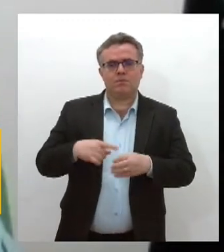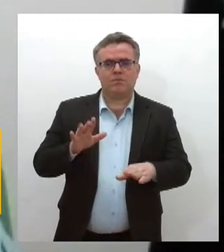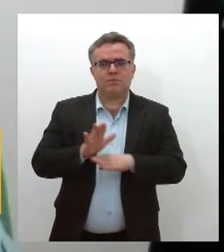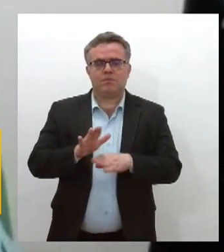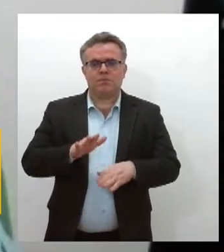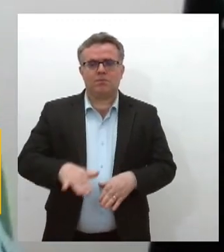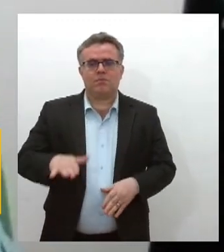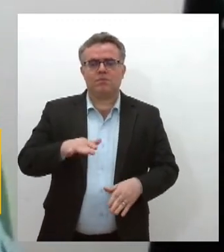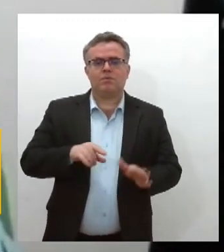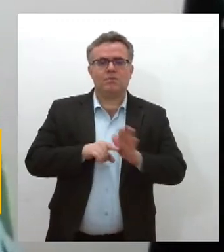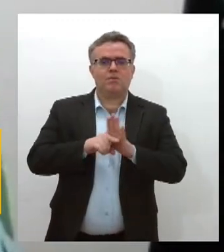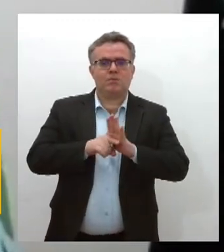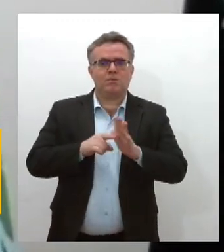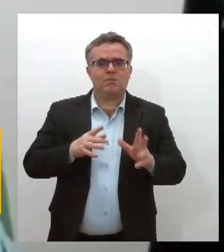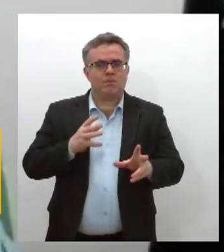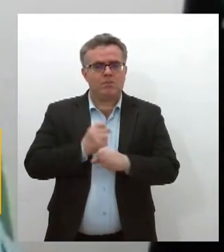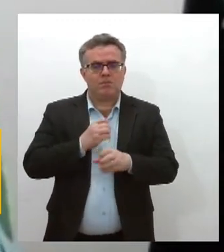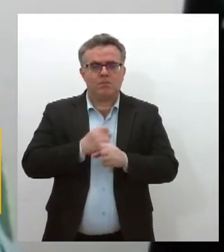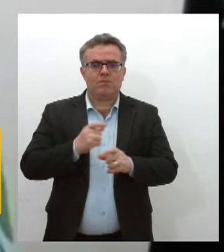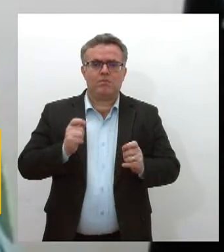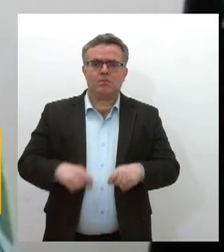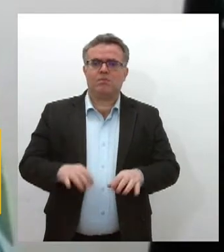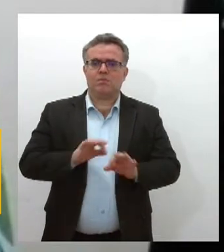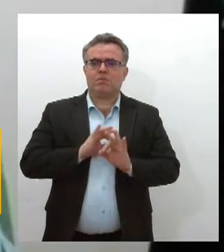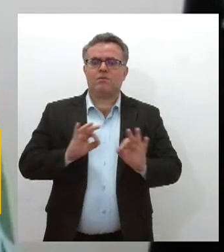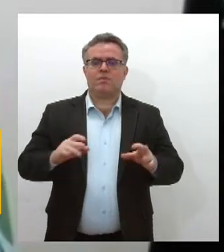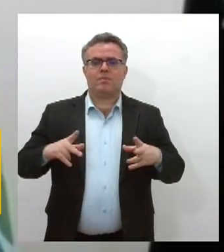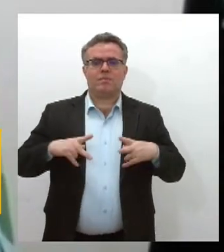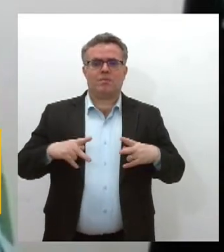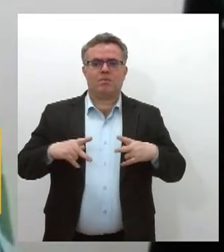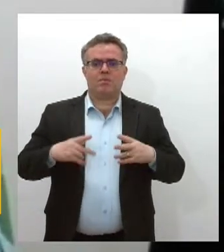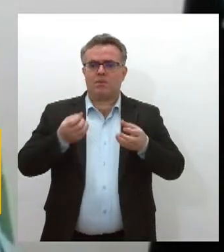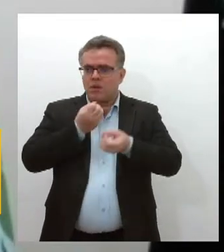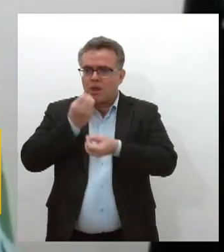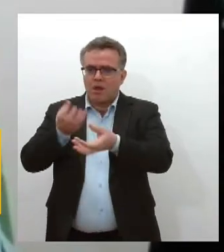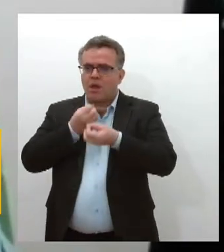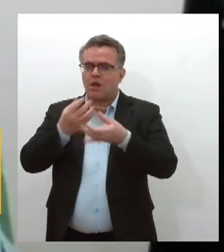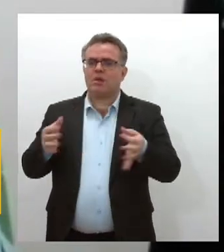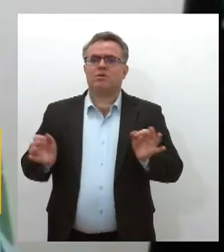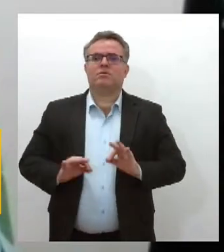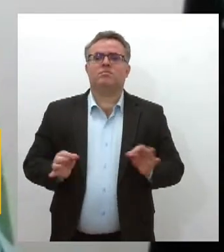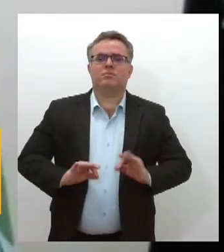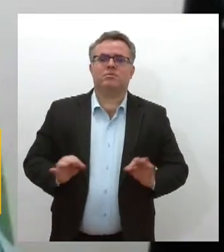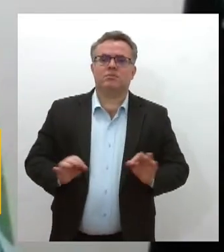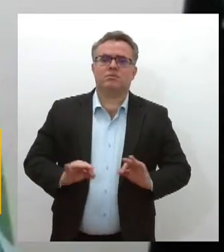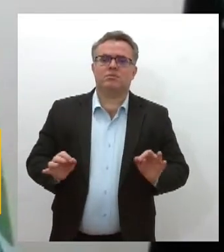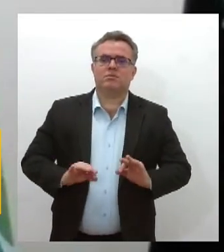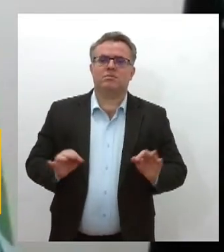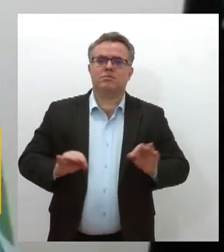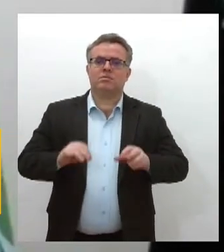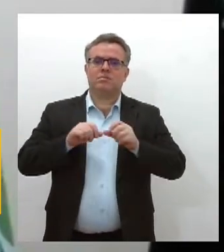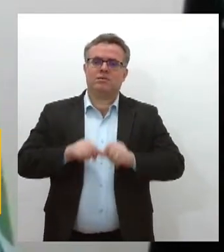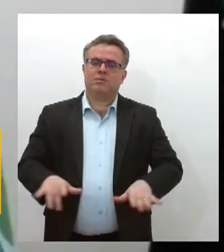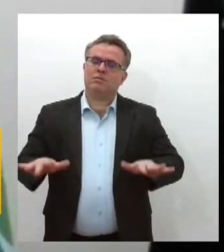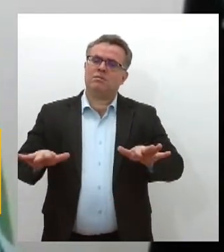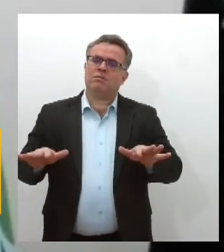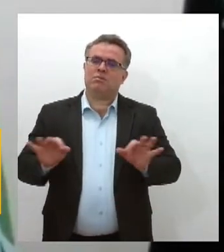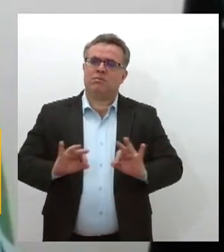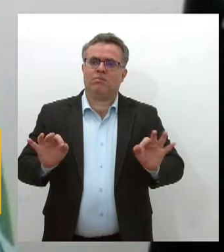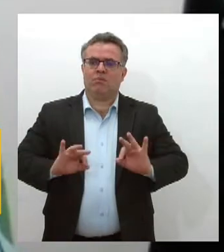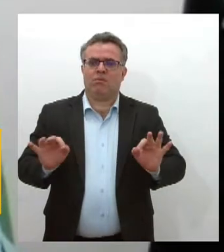simples. Os dados são sigilosos, não haverá nenhum tipo de vazamento dessas informações, porque esses dados